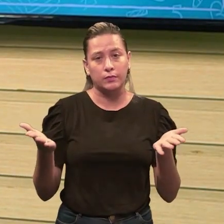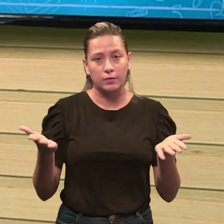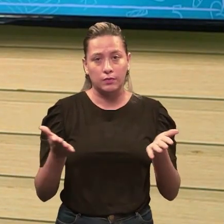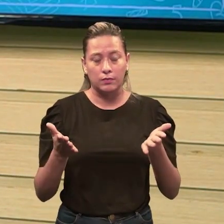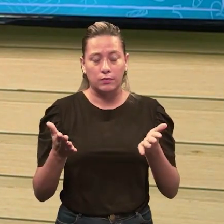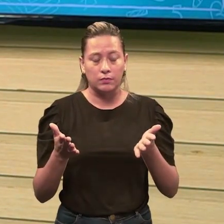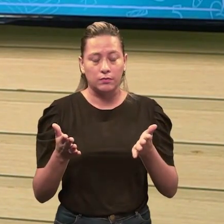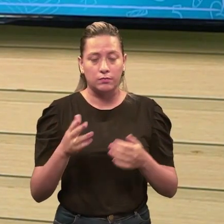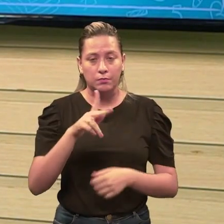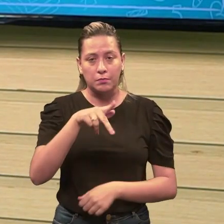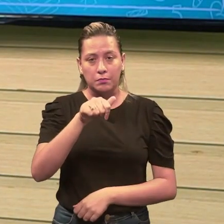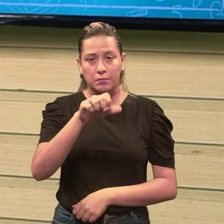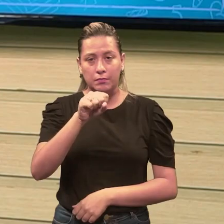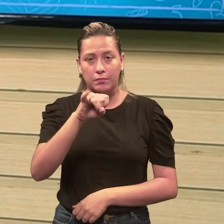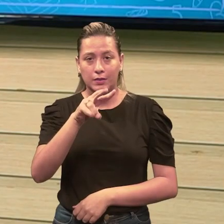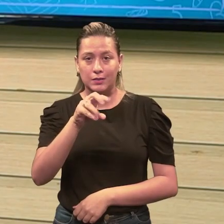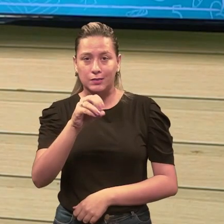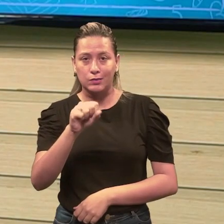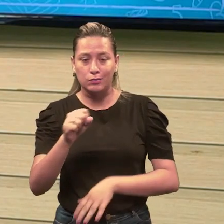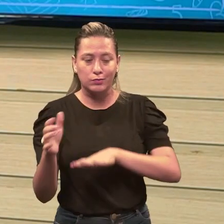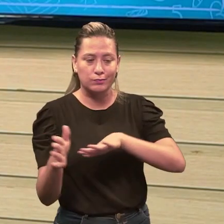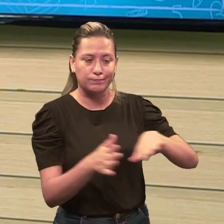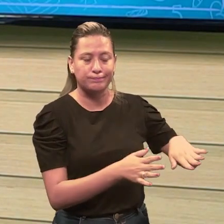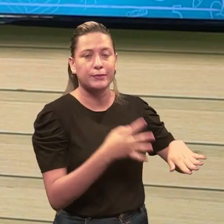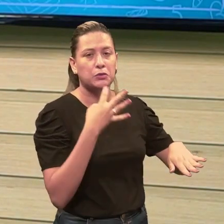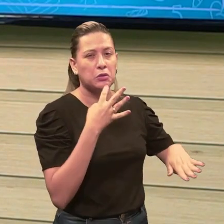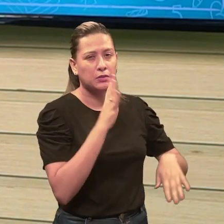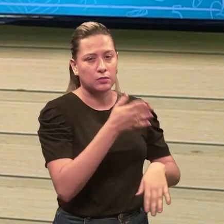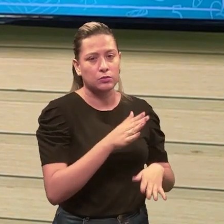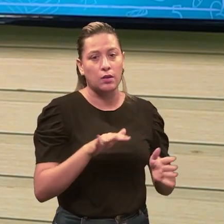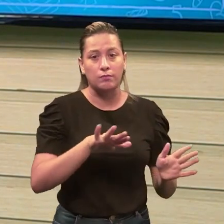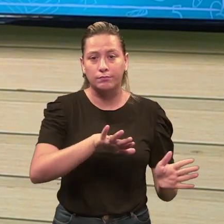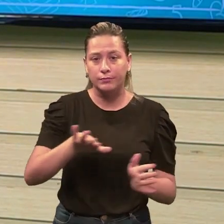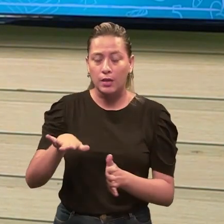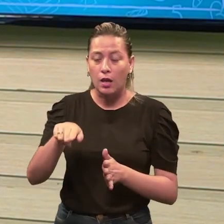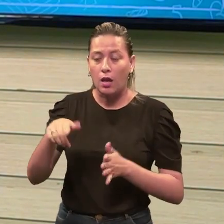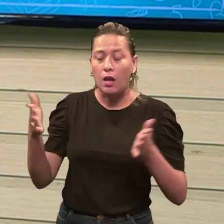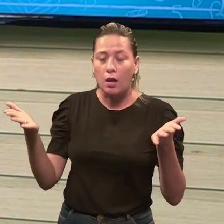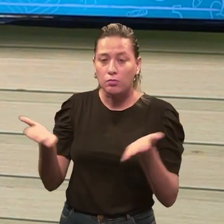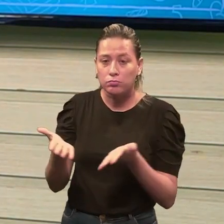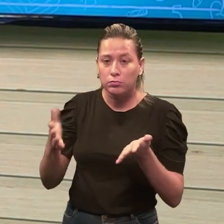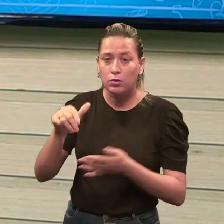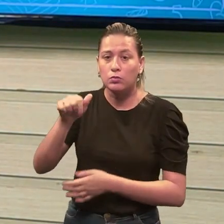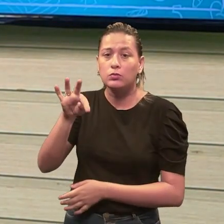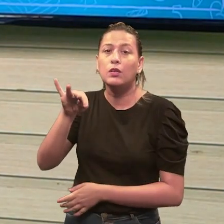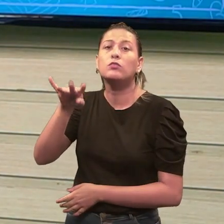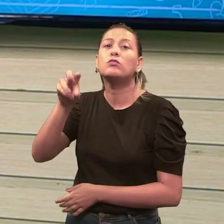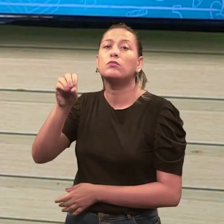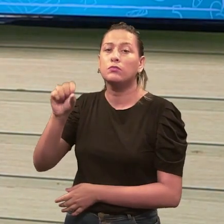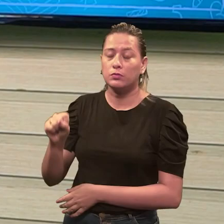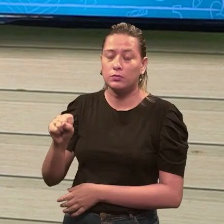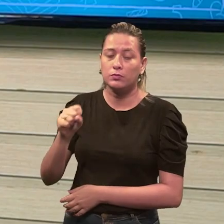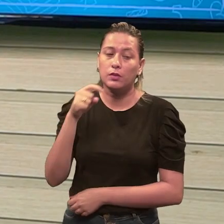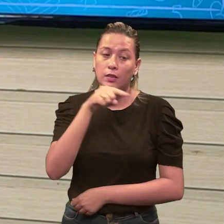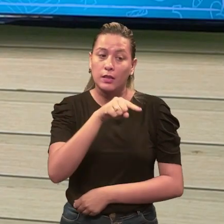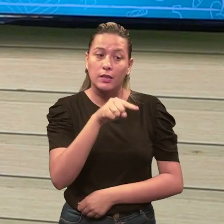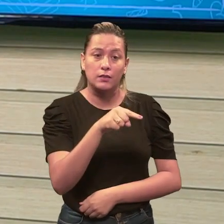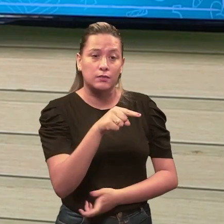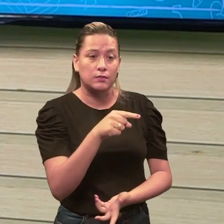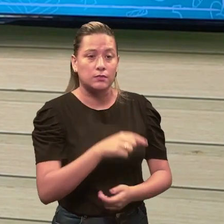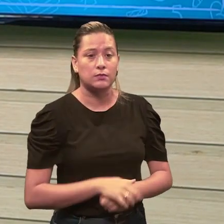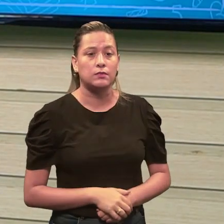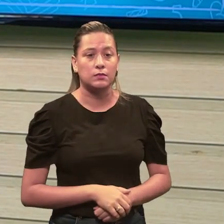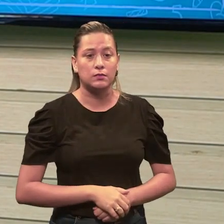vamos conhecer aqui os ativos, que são os componentes ativos. Aí os passivos a gente viu que eles não